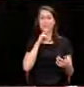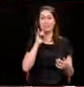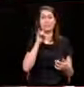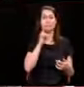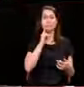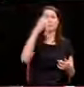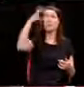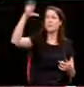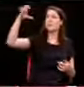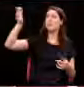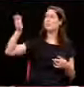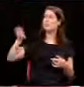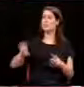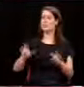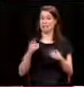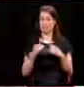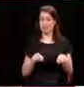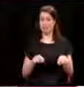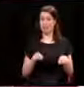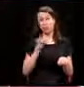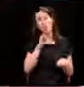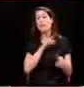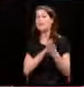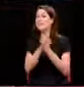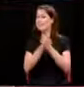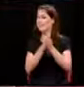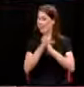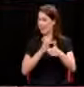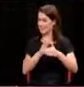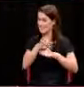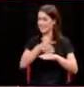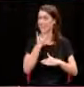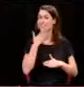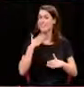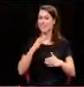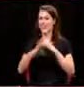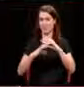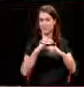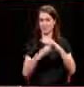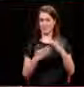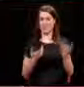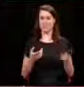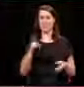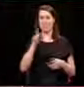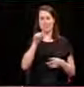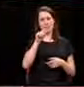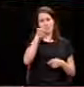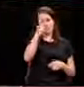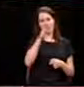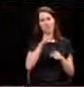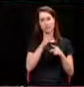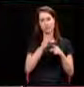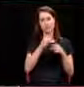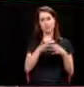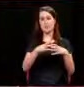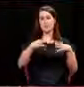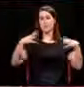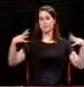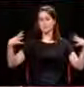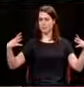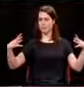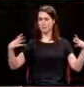isto é importante desde o nosso lado. Depois, queremos alargar um bocadinho mais, como também já tinha dito, de uma forma um pouco ainda